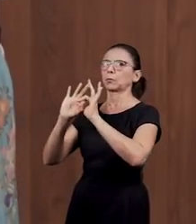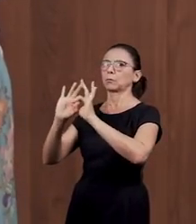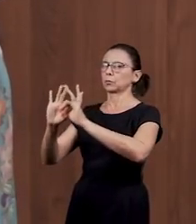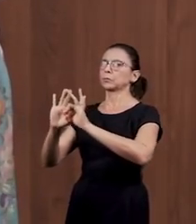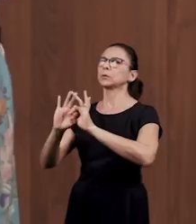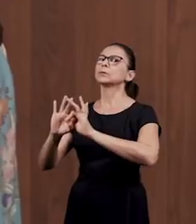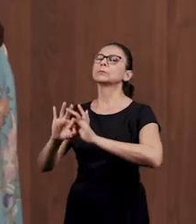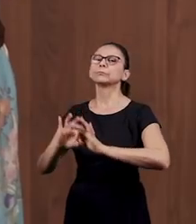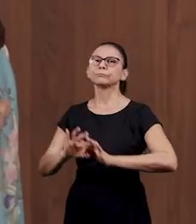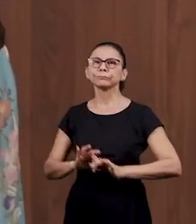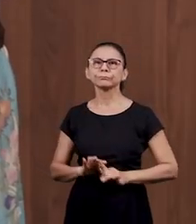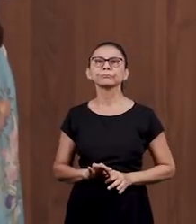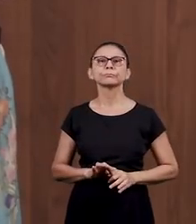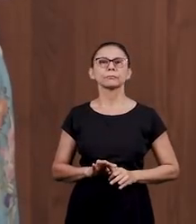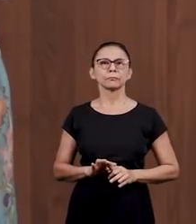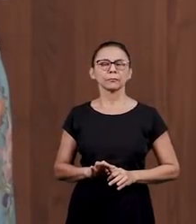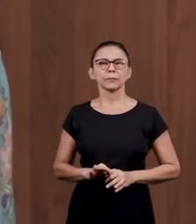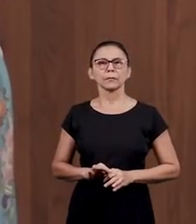estariam